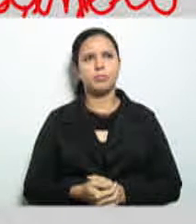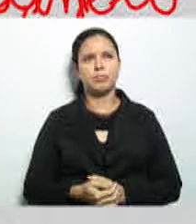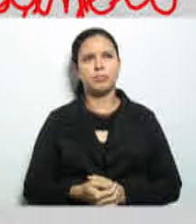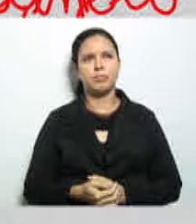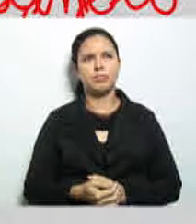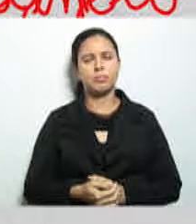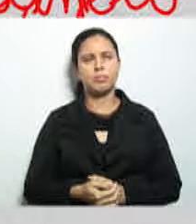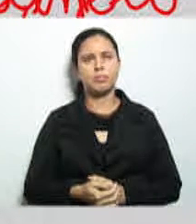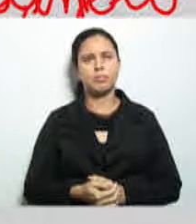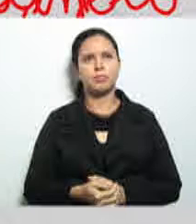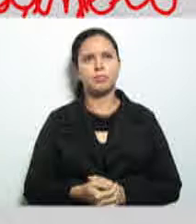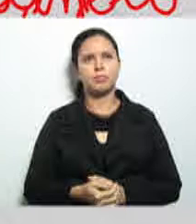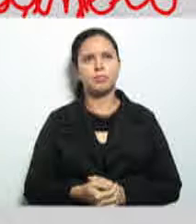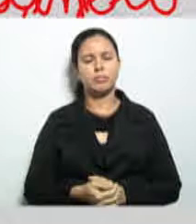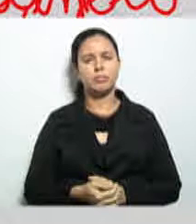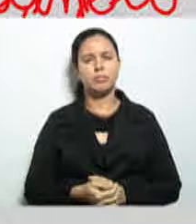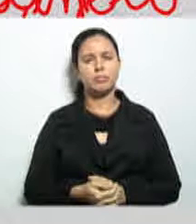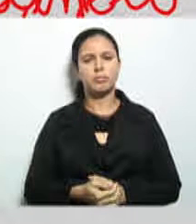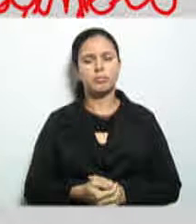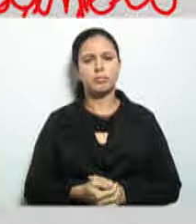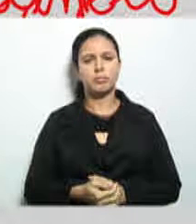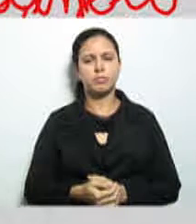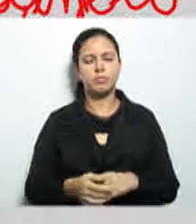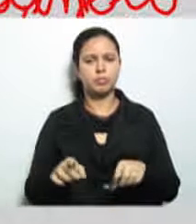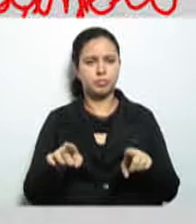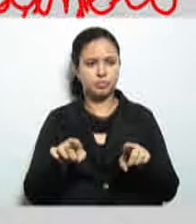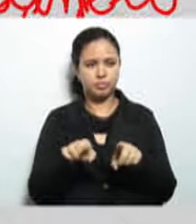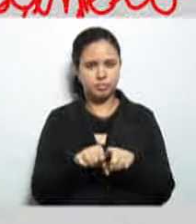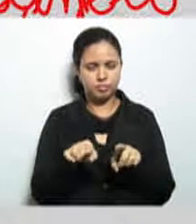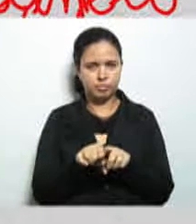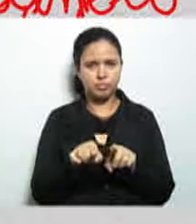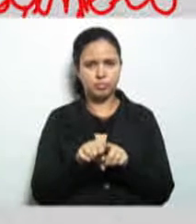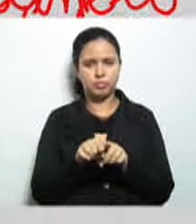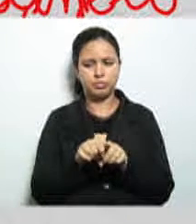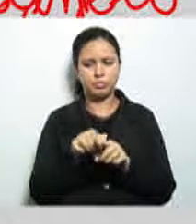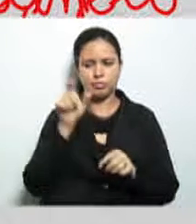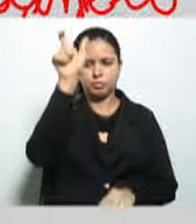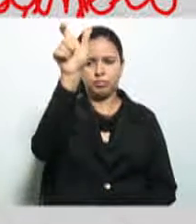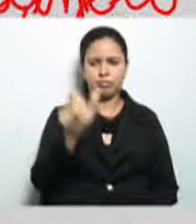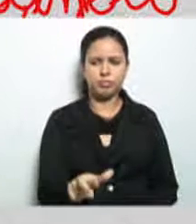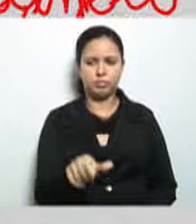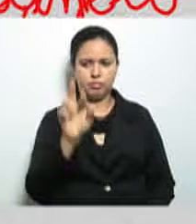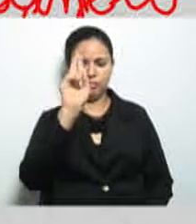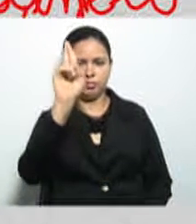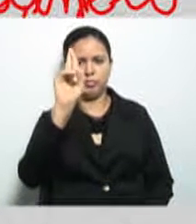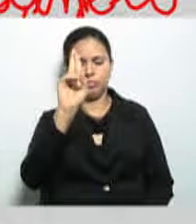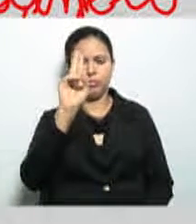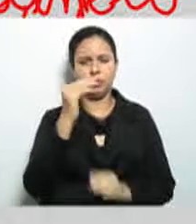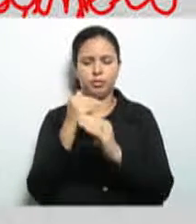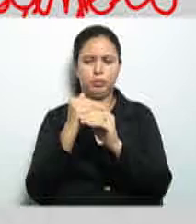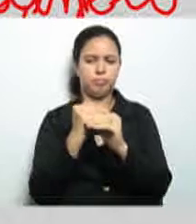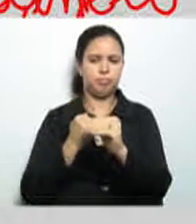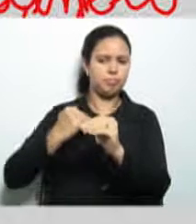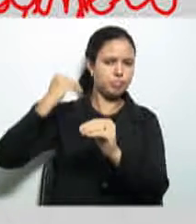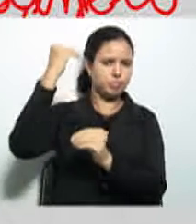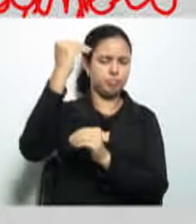O senhor era considerado superior ao escravo. Senhor superior ao escravo é outra